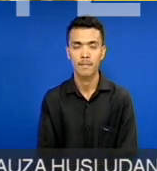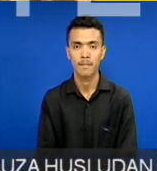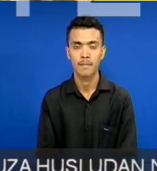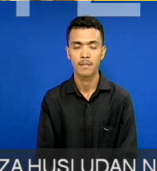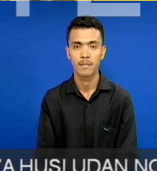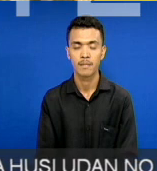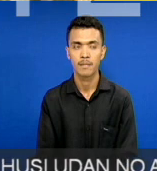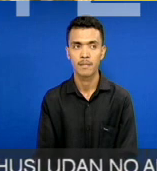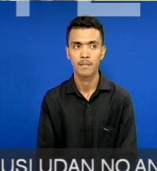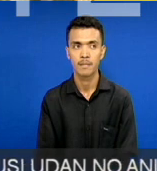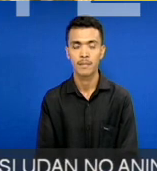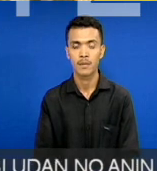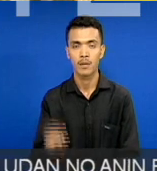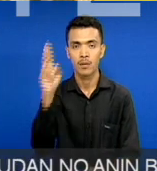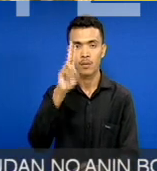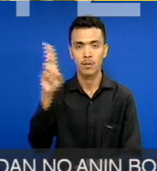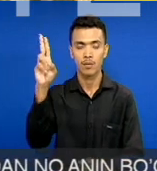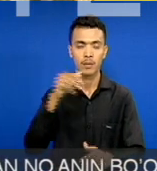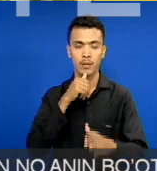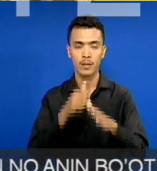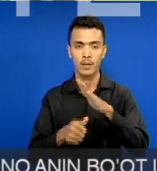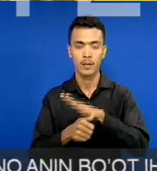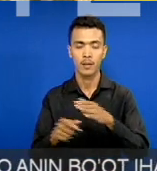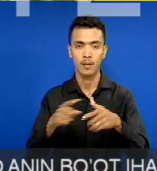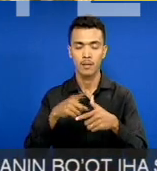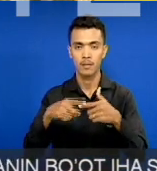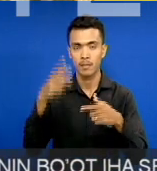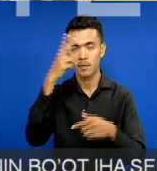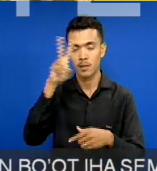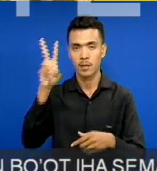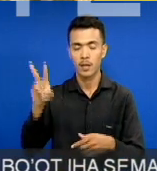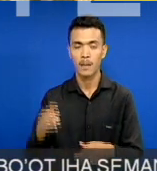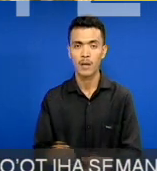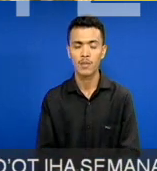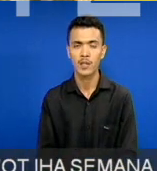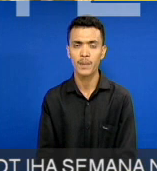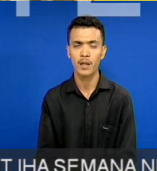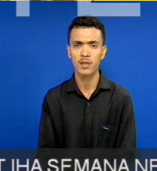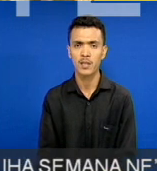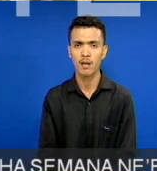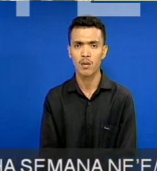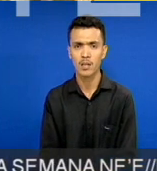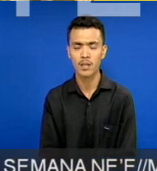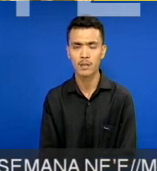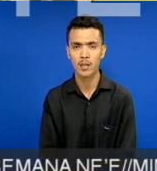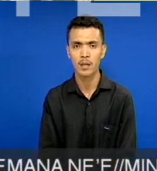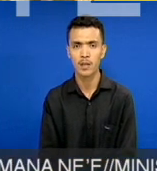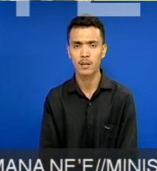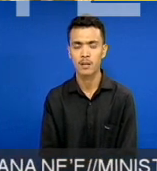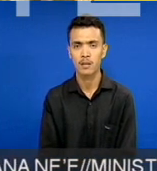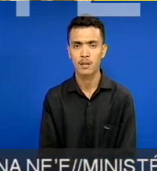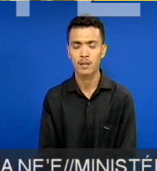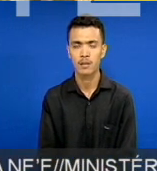Ah, né, bem, agora ligação ilegal, seria me itahalo. Itahalo é inspeção rotina, barra, curante nida lao, vale inspeção é o raho, se comercial ser,